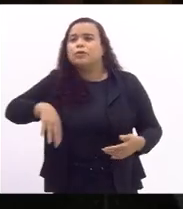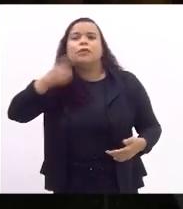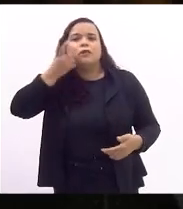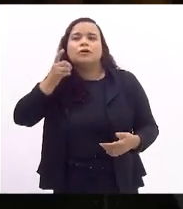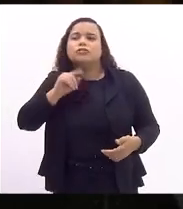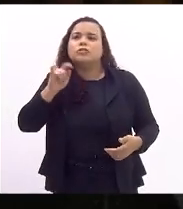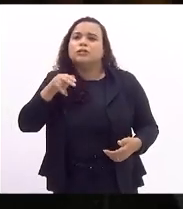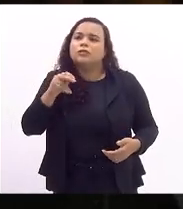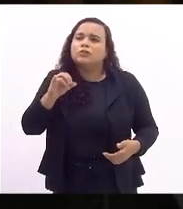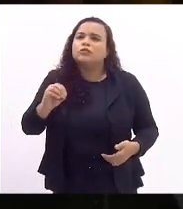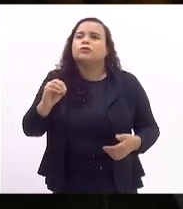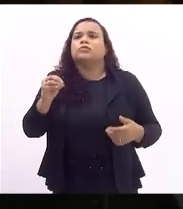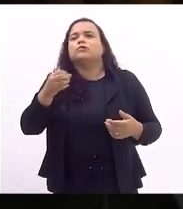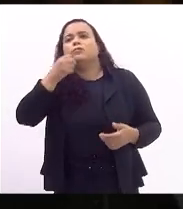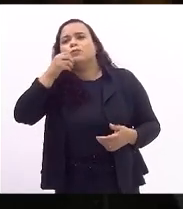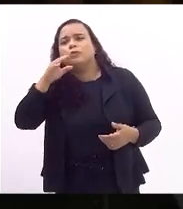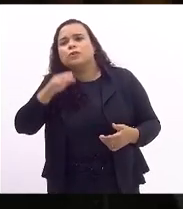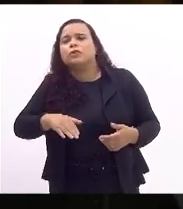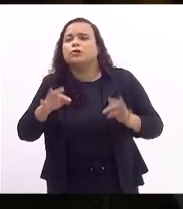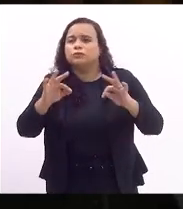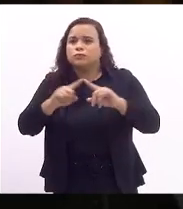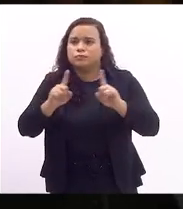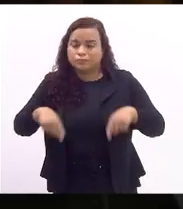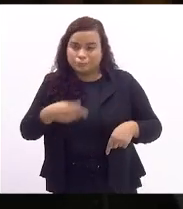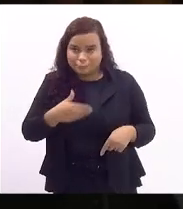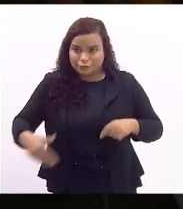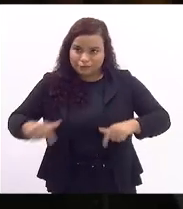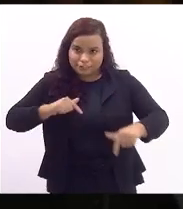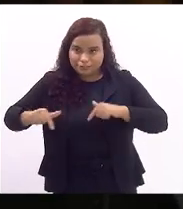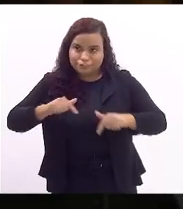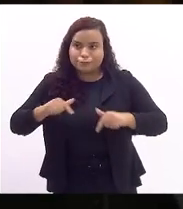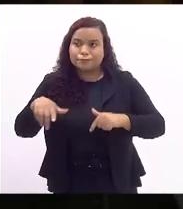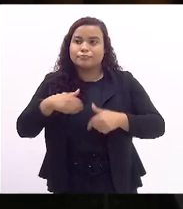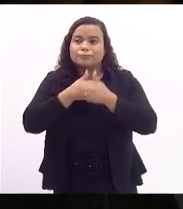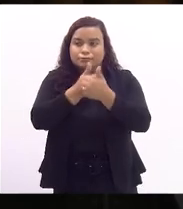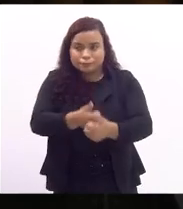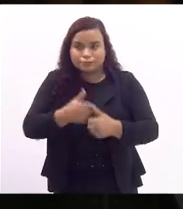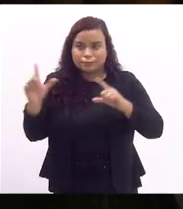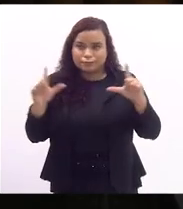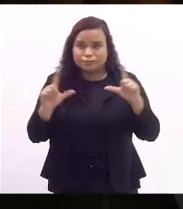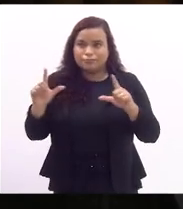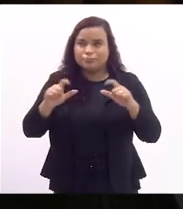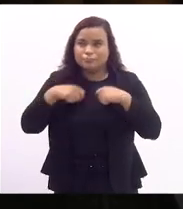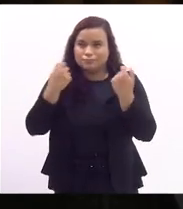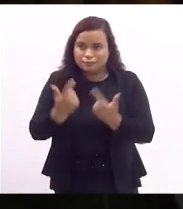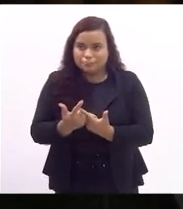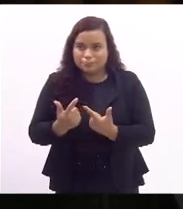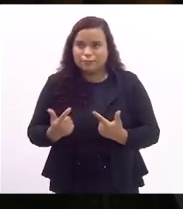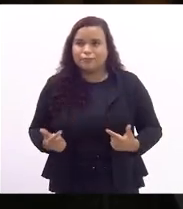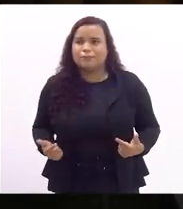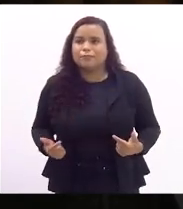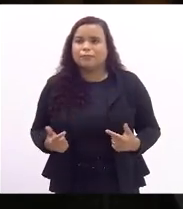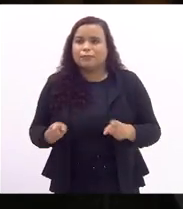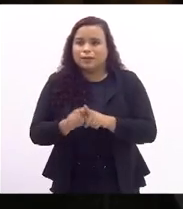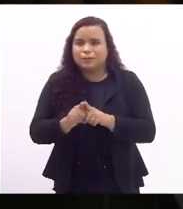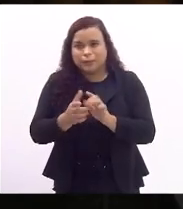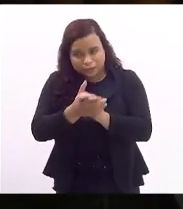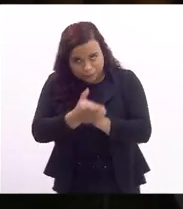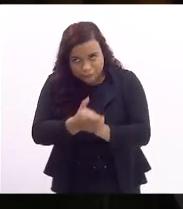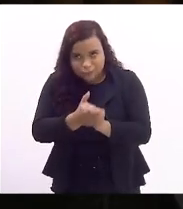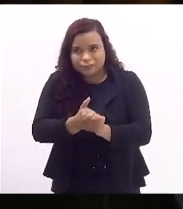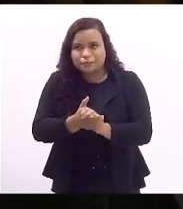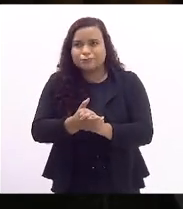Lins servidores aqui presente os que nos acompanham através da TV alerj saudar